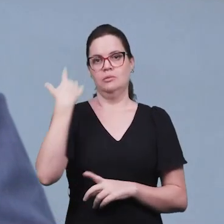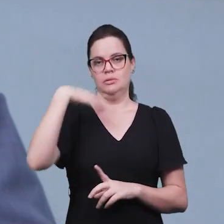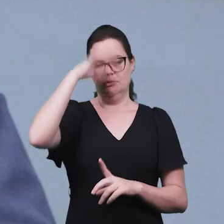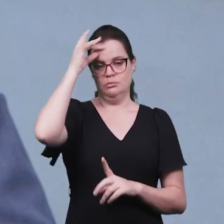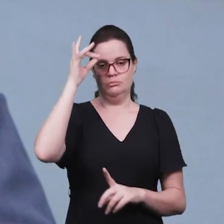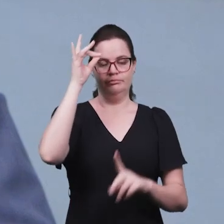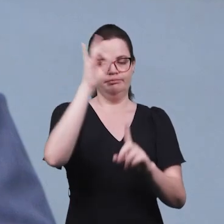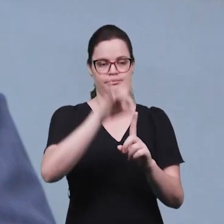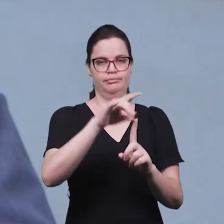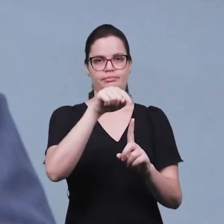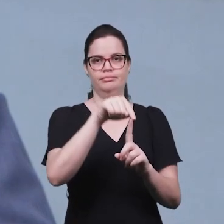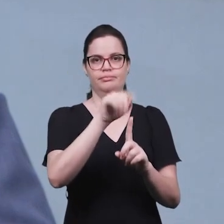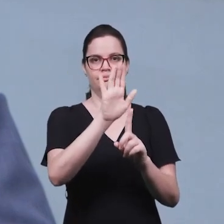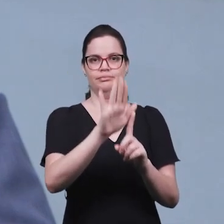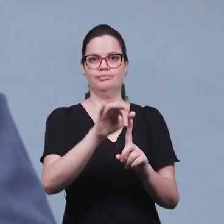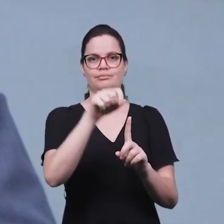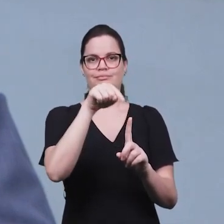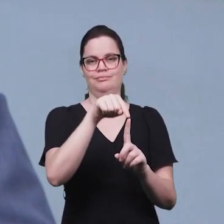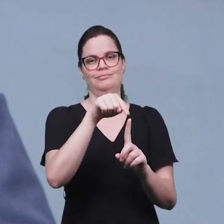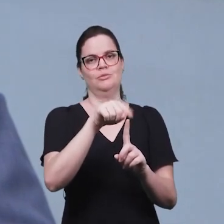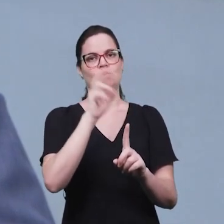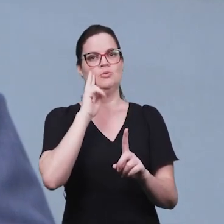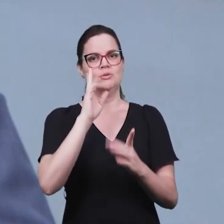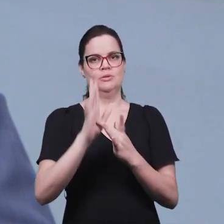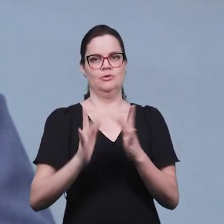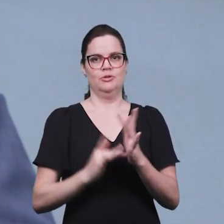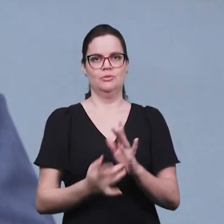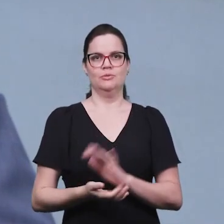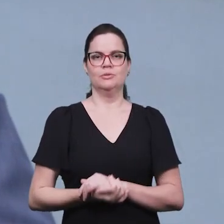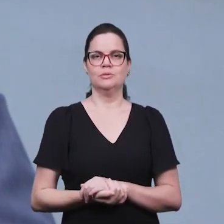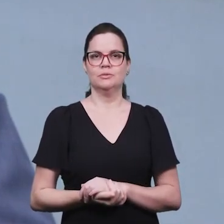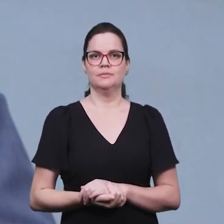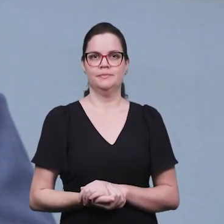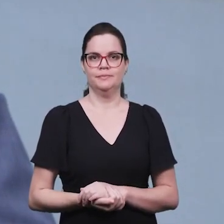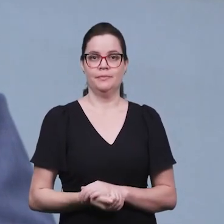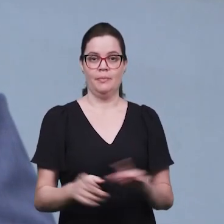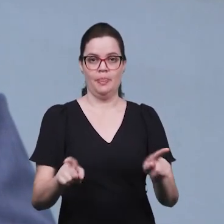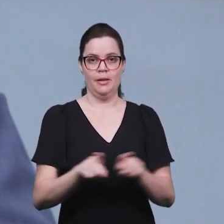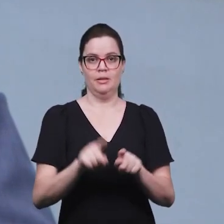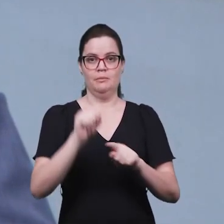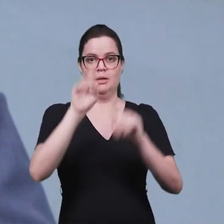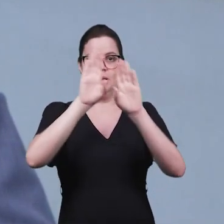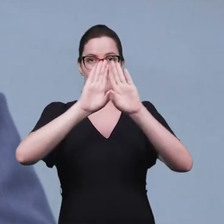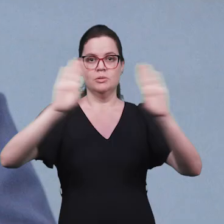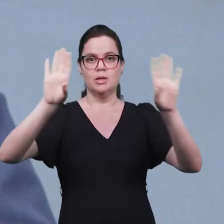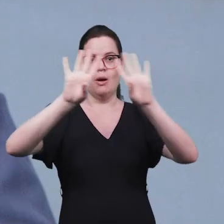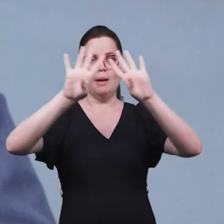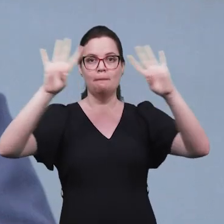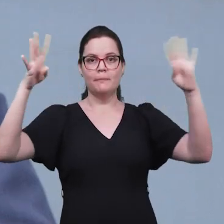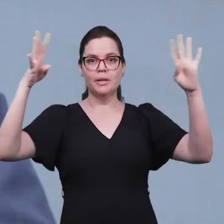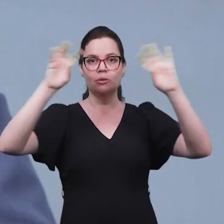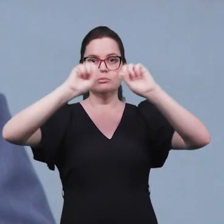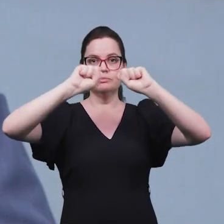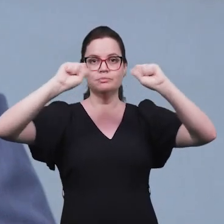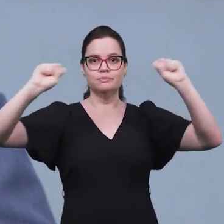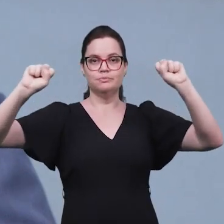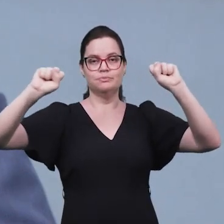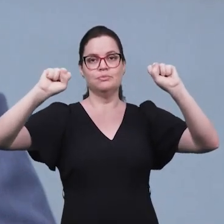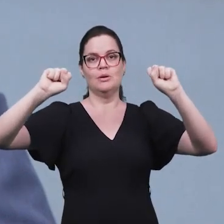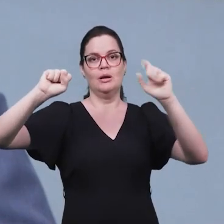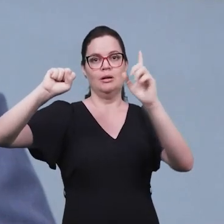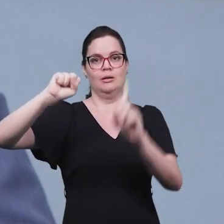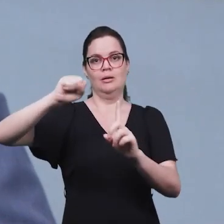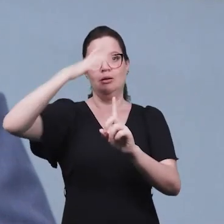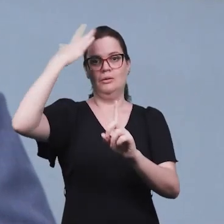Espírito de Deus estava sobre o Senhor Jesus. Lhe abriram os céus, fala da